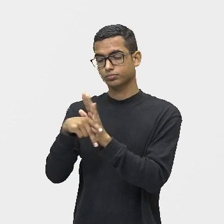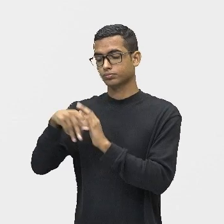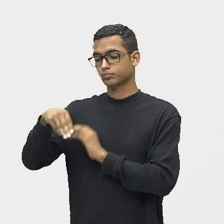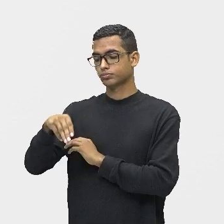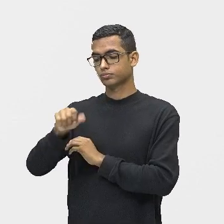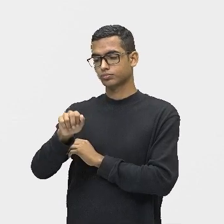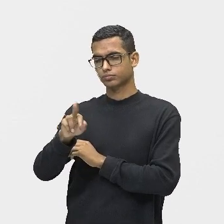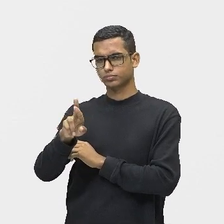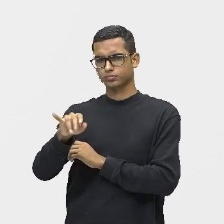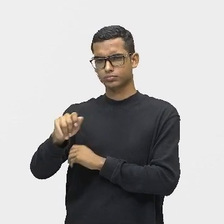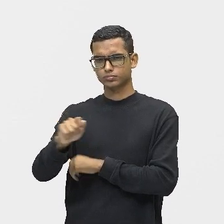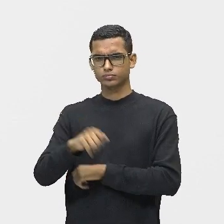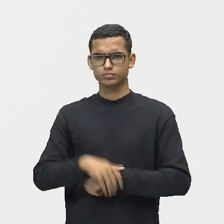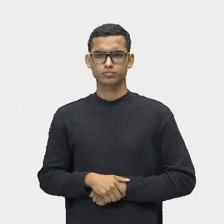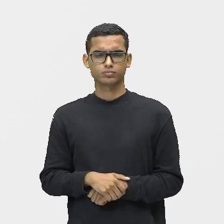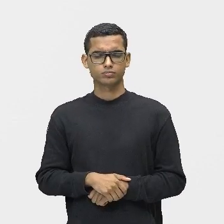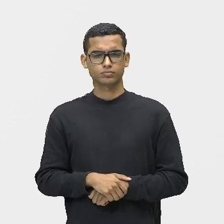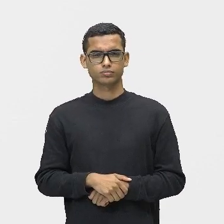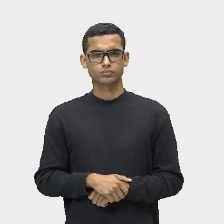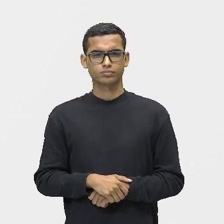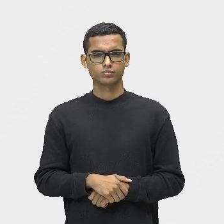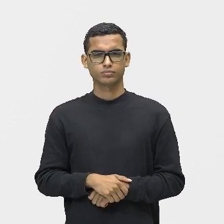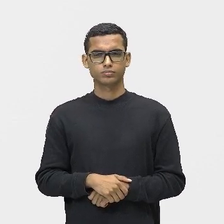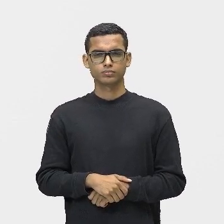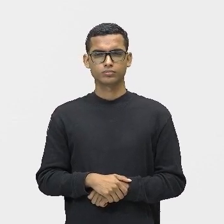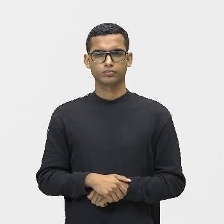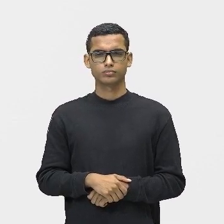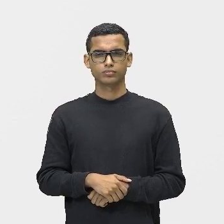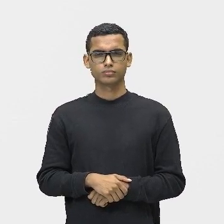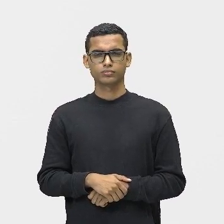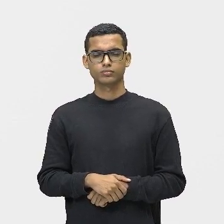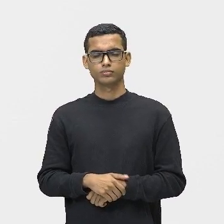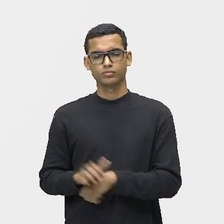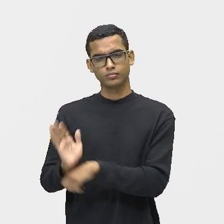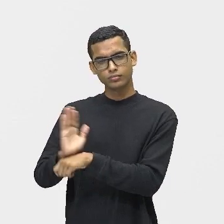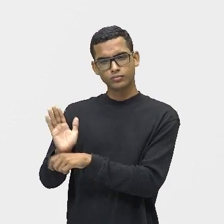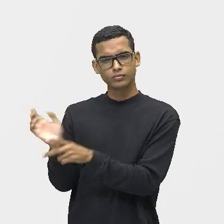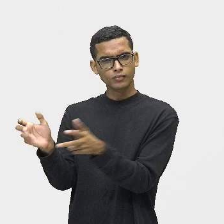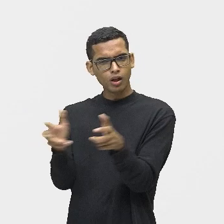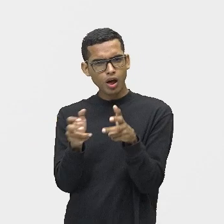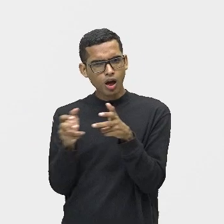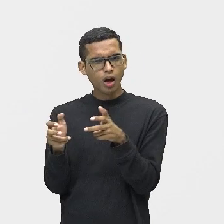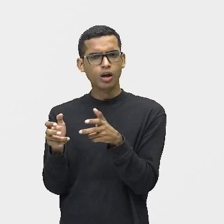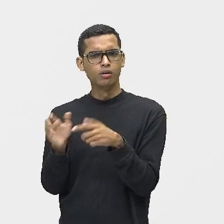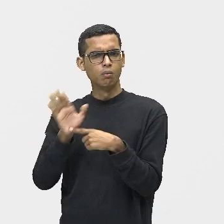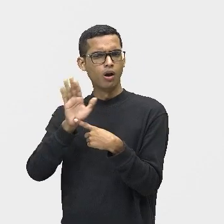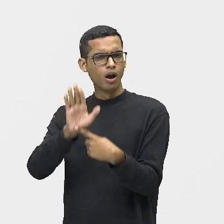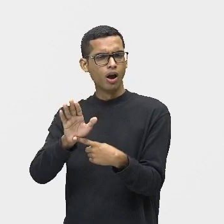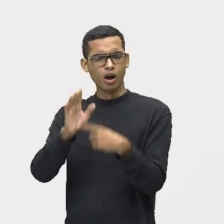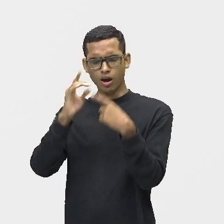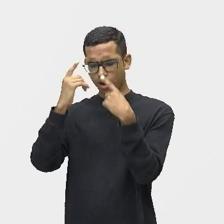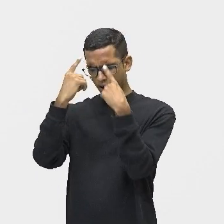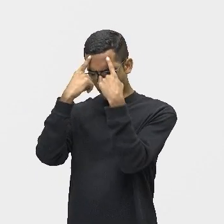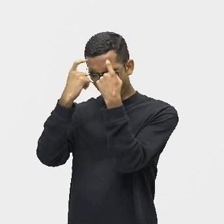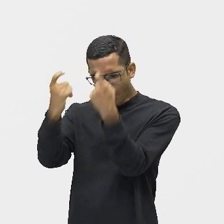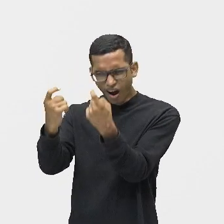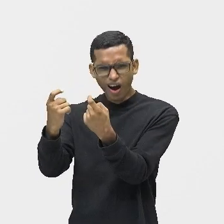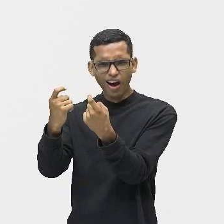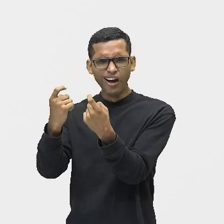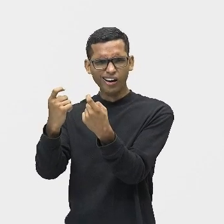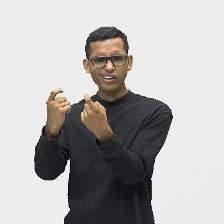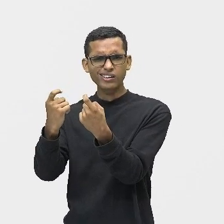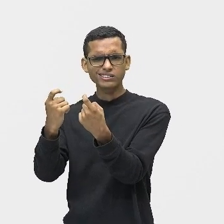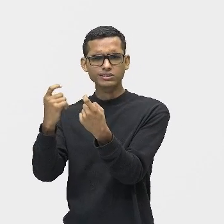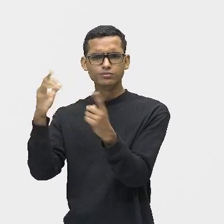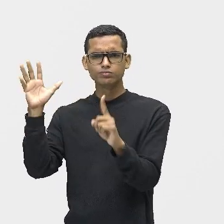só, ela tem esse ponto de vista. Os filmes e videogames com cenas violentas afetam o comportamento